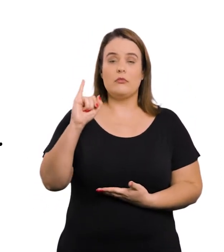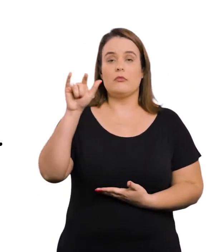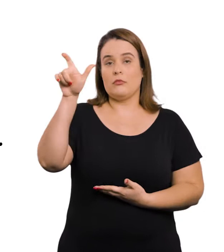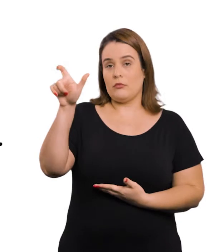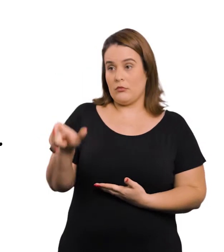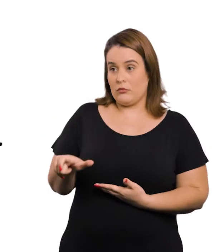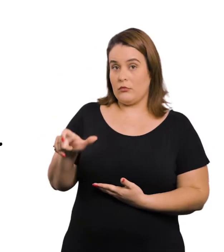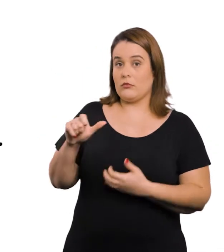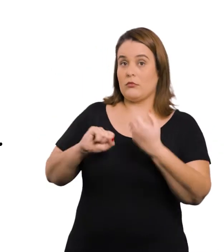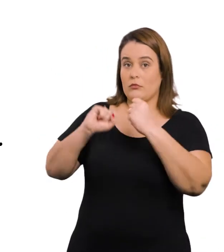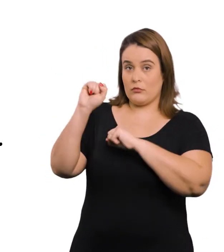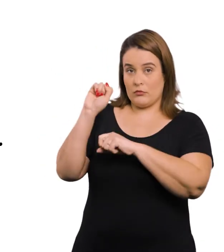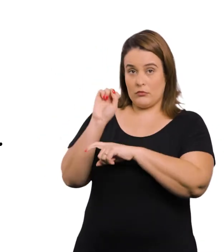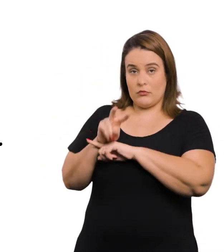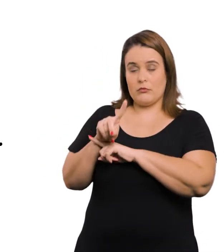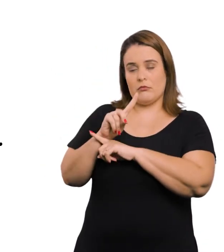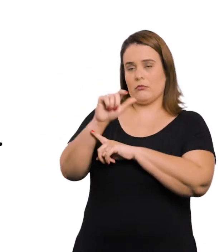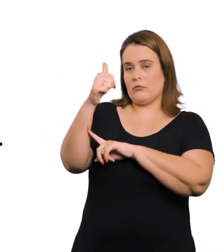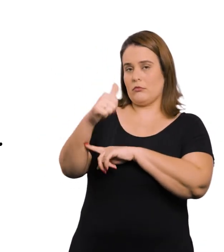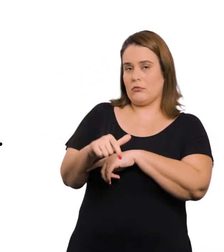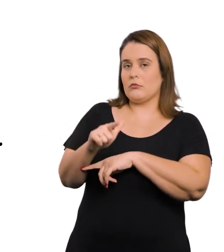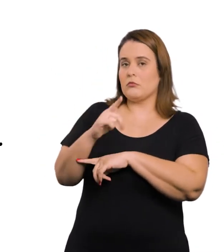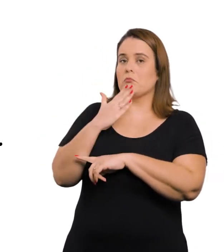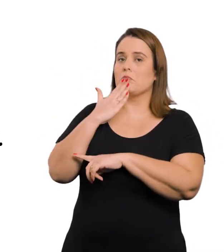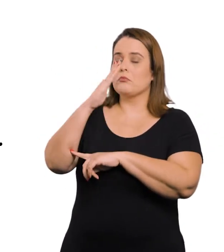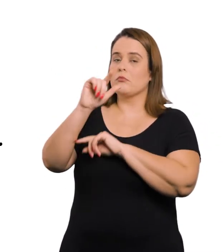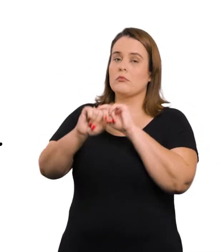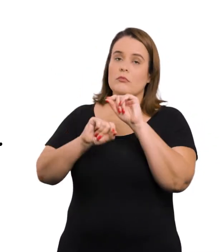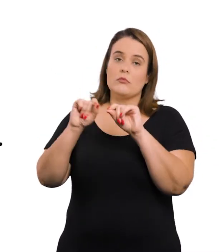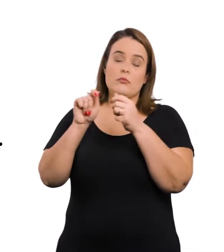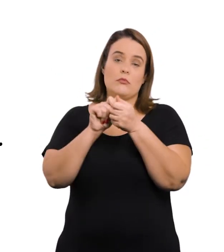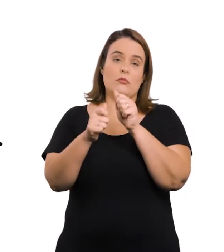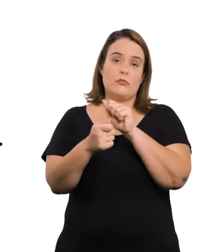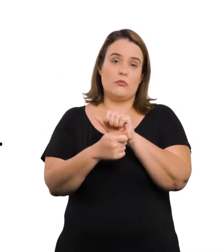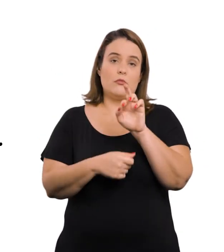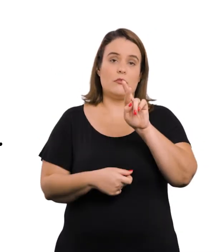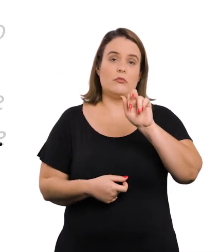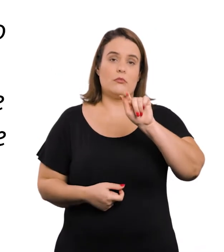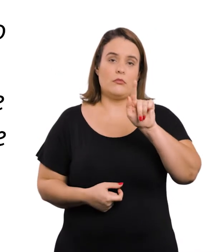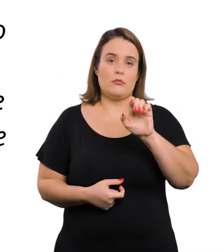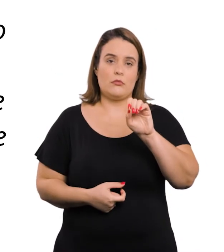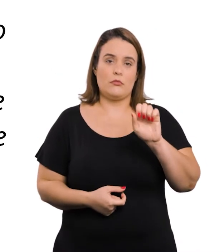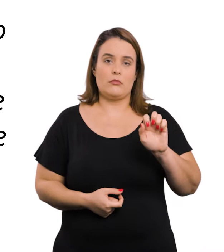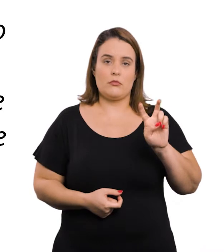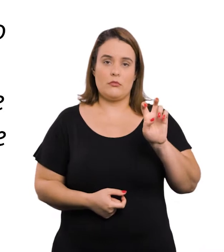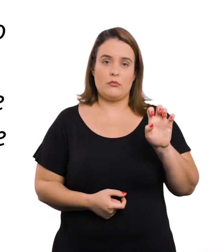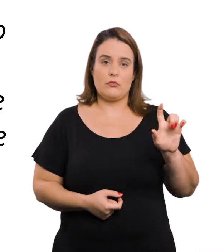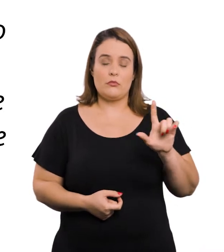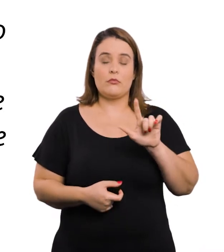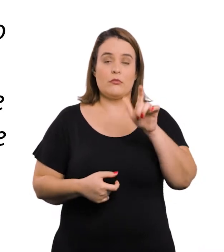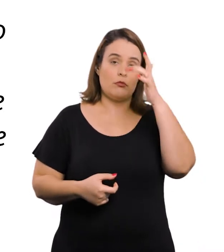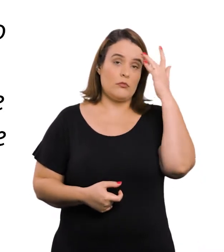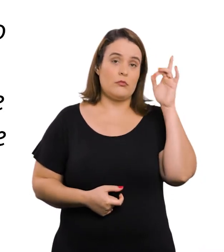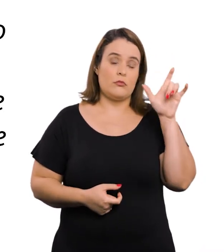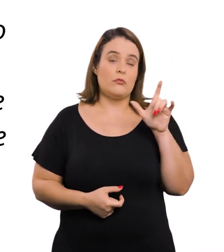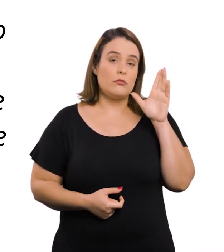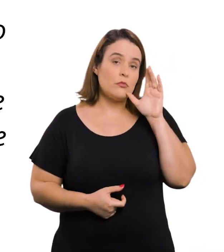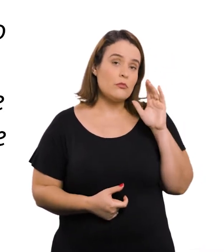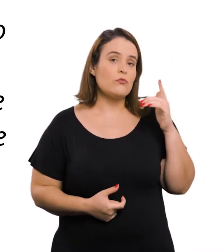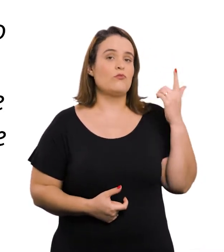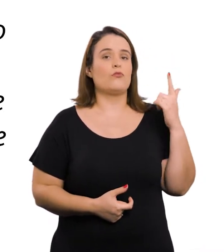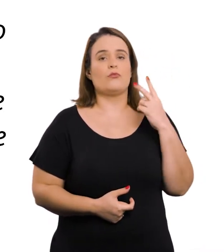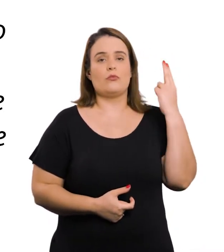importante para que o empregador avalie as solicitações de adaptações razoáveis. Se um trabalhador não pode